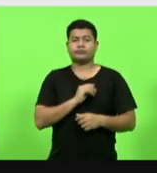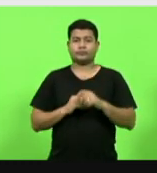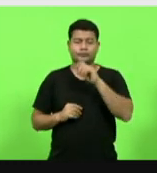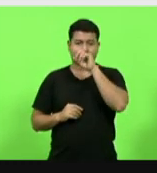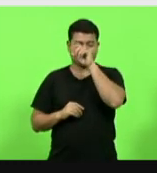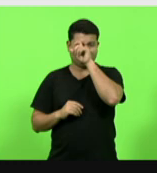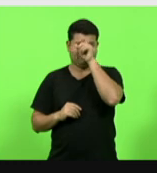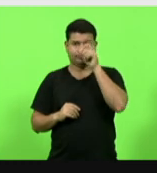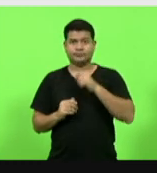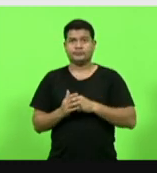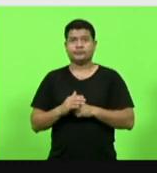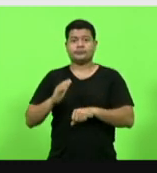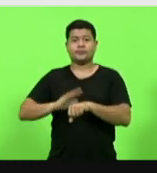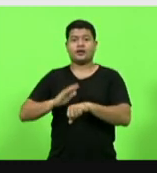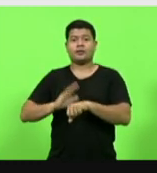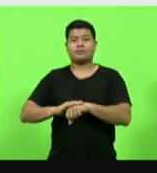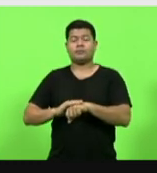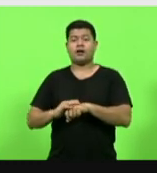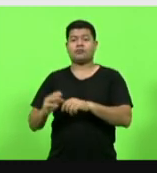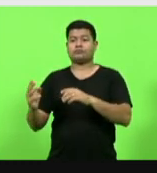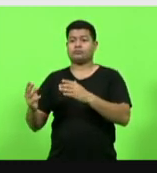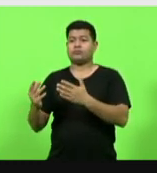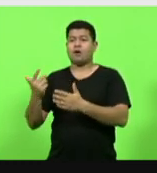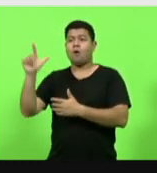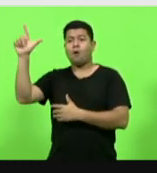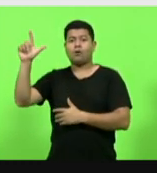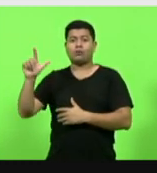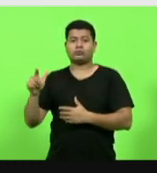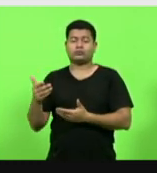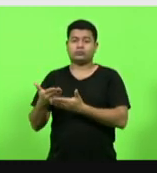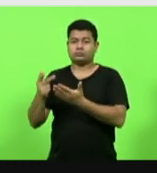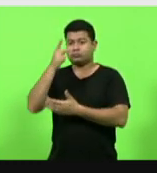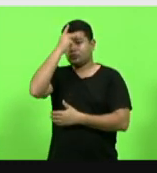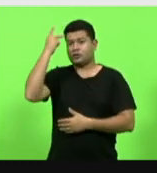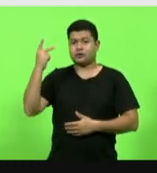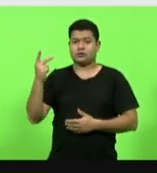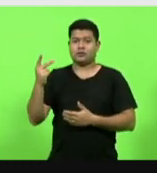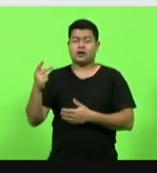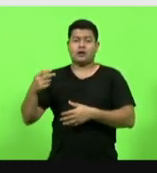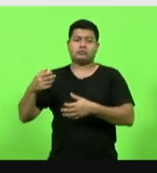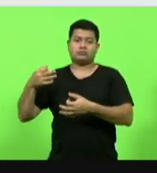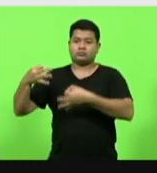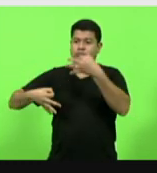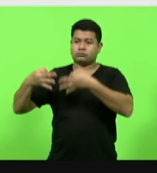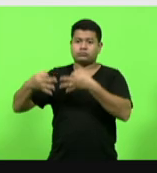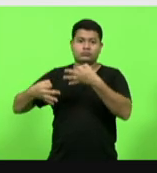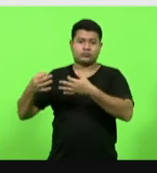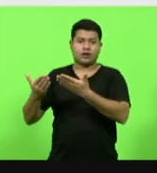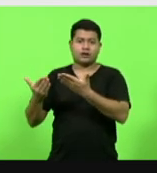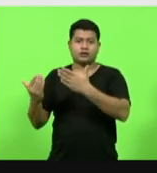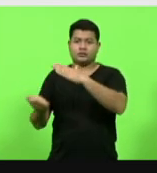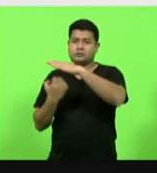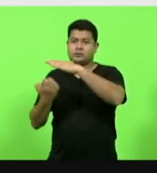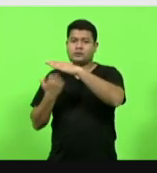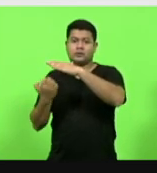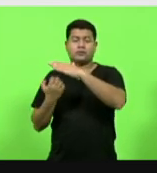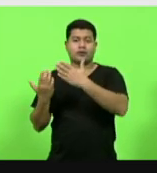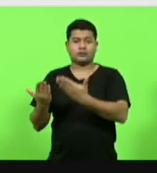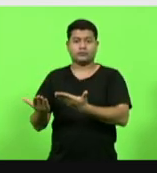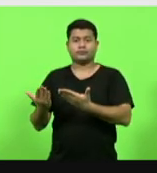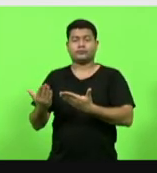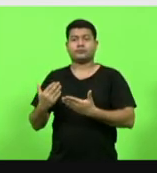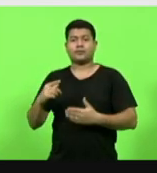fornecido por terceiros, pessoa jurídica de direito público ou privado, o qual comprove a licitante tenha gerido